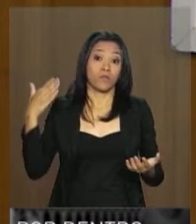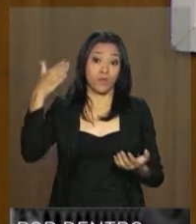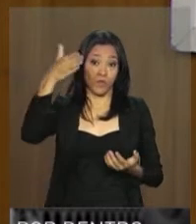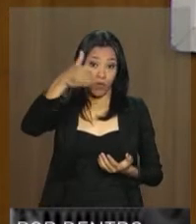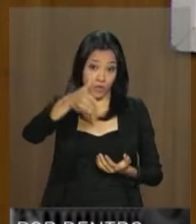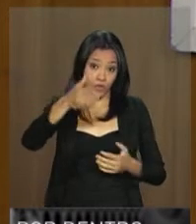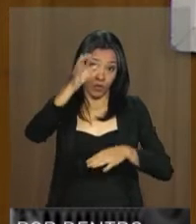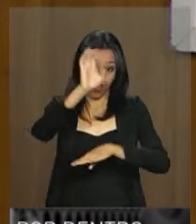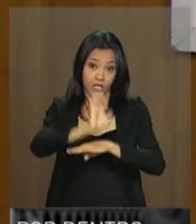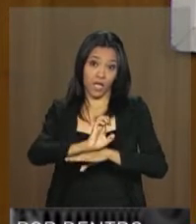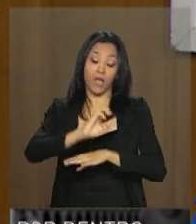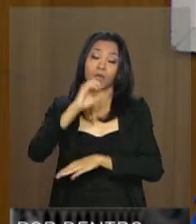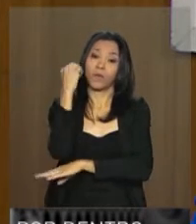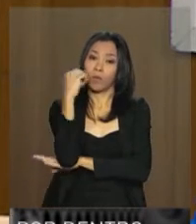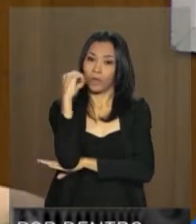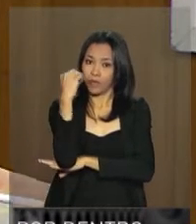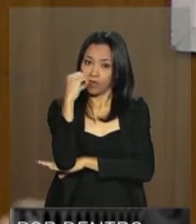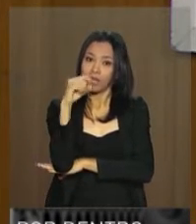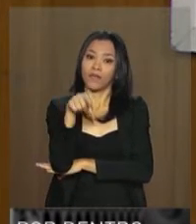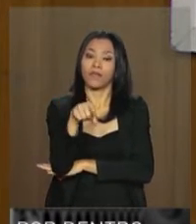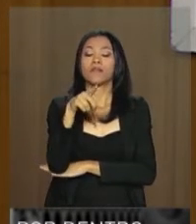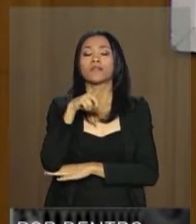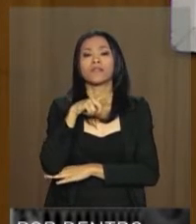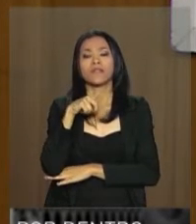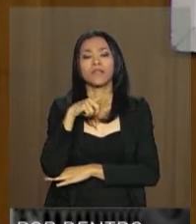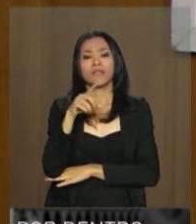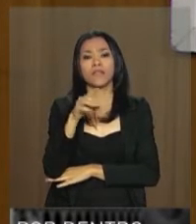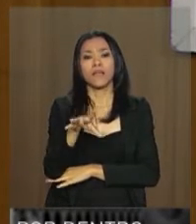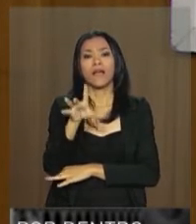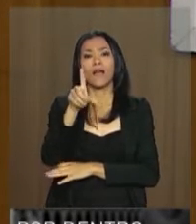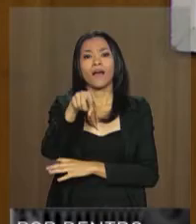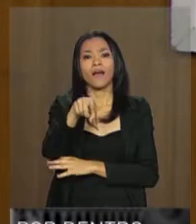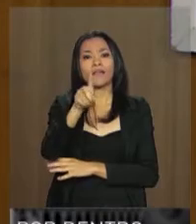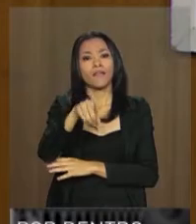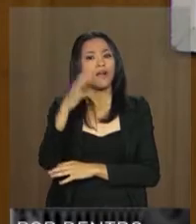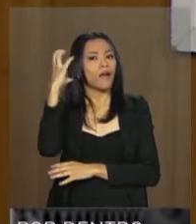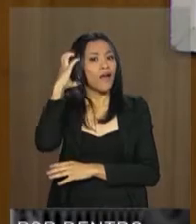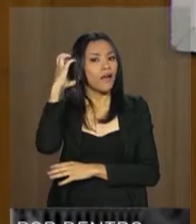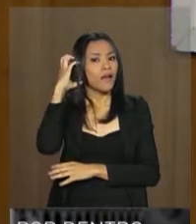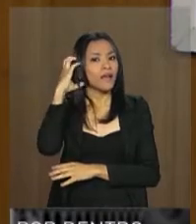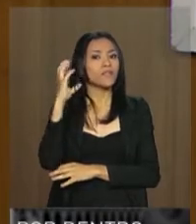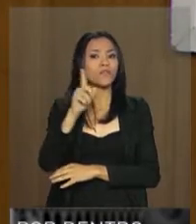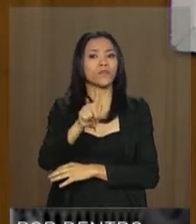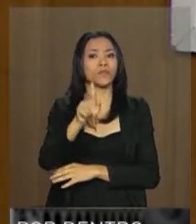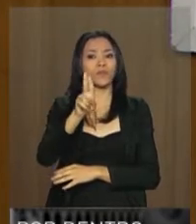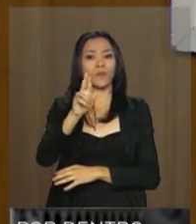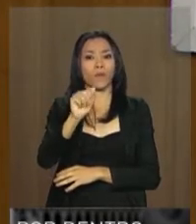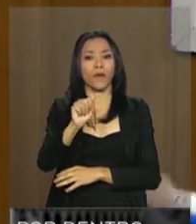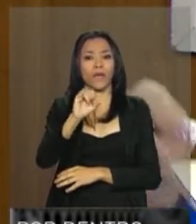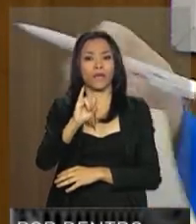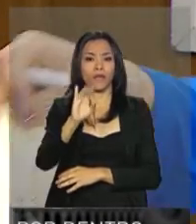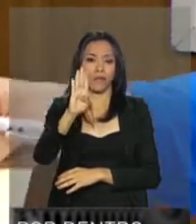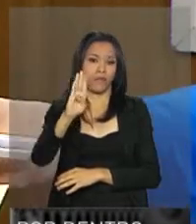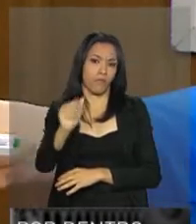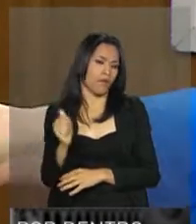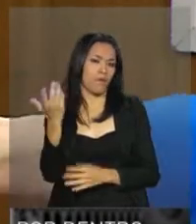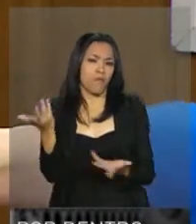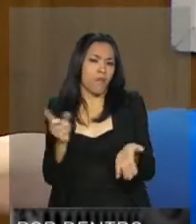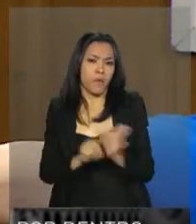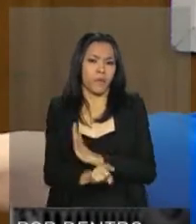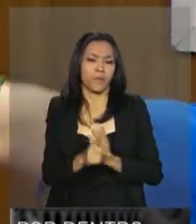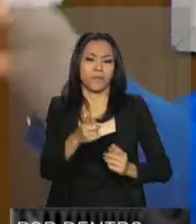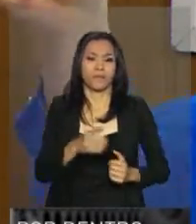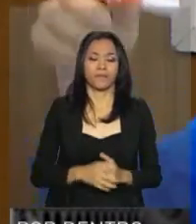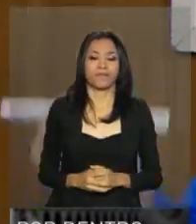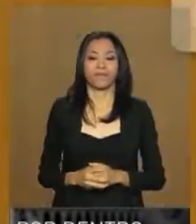capital porto alegre está na linha com a gente a daiane vivat da rádio guaíba olá daiane bom dia pra você com essa pergunta